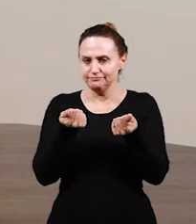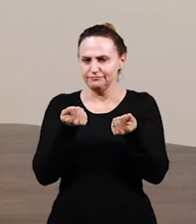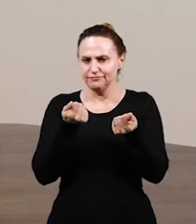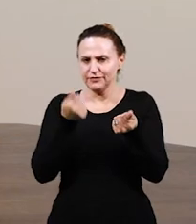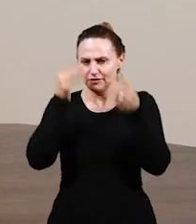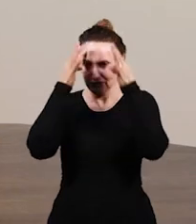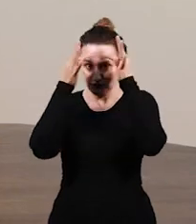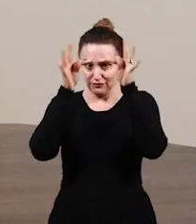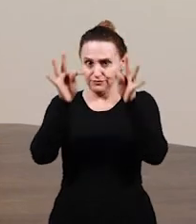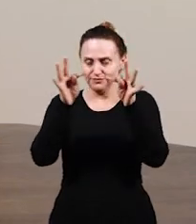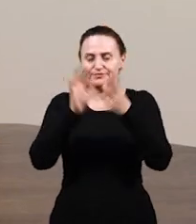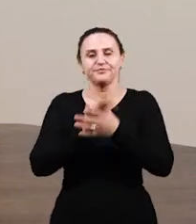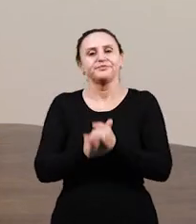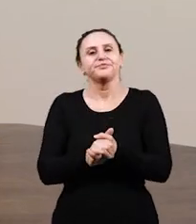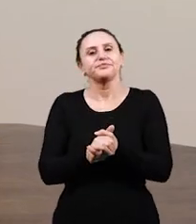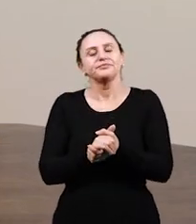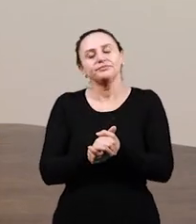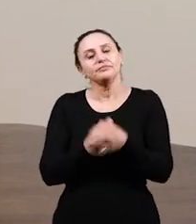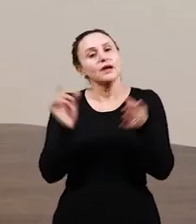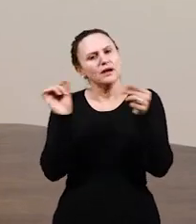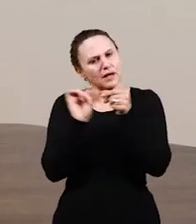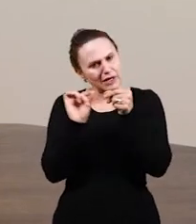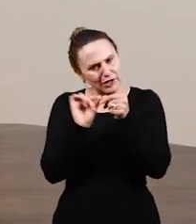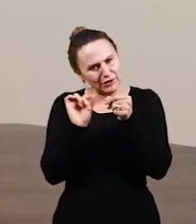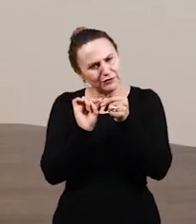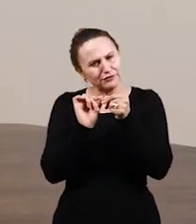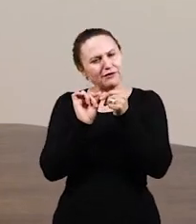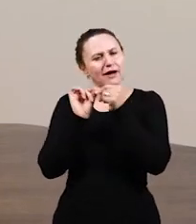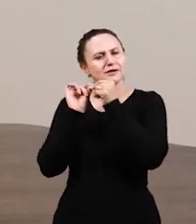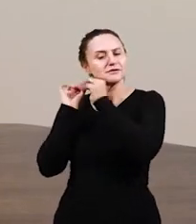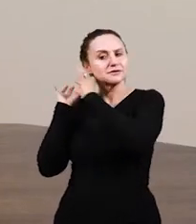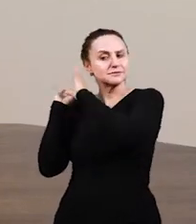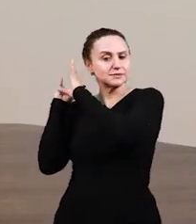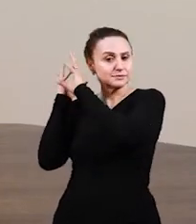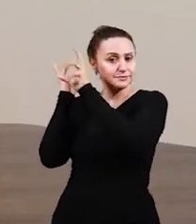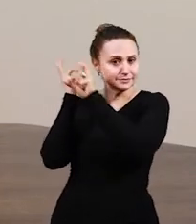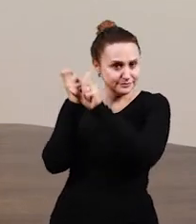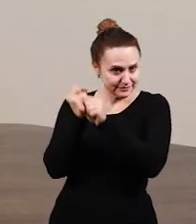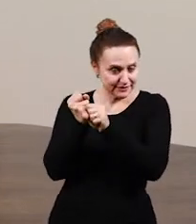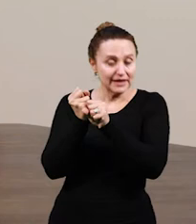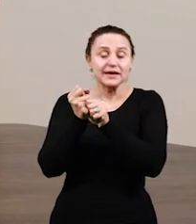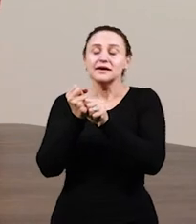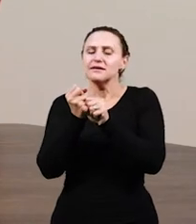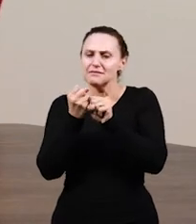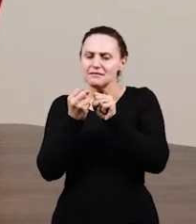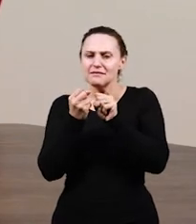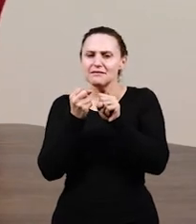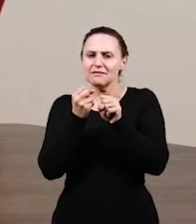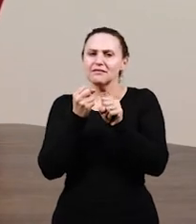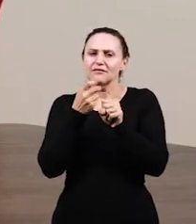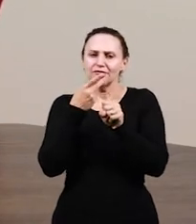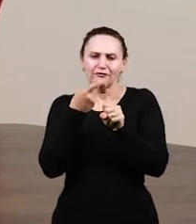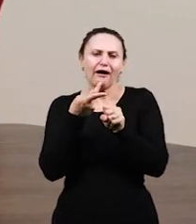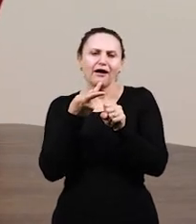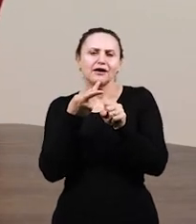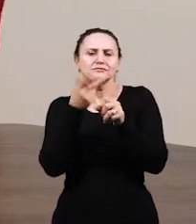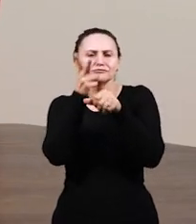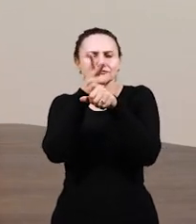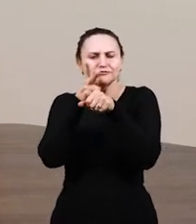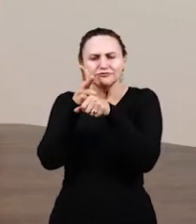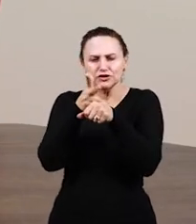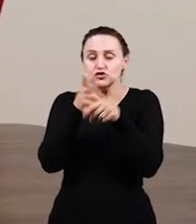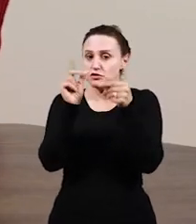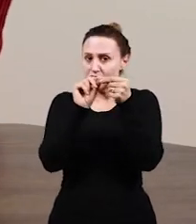e como eu disse eu faço então uma um breve retrospecto né eu atendi com um vídeo que eu mesmo gravei ano